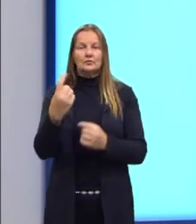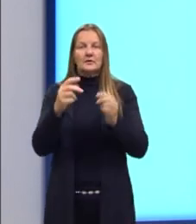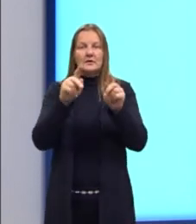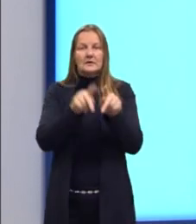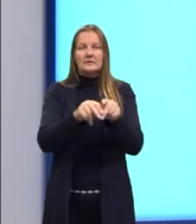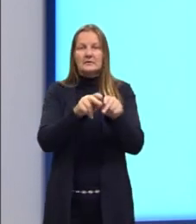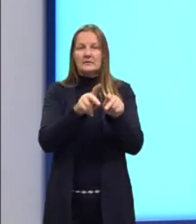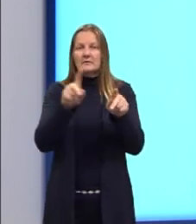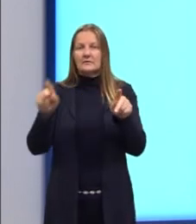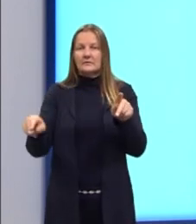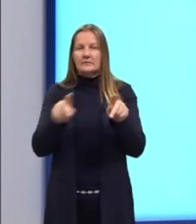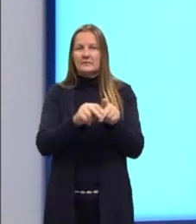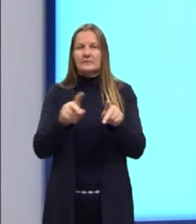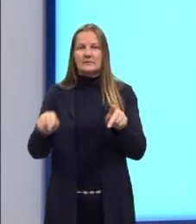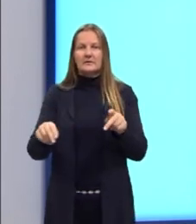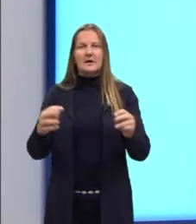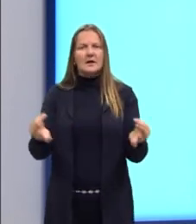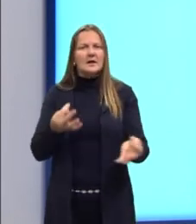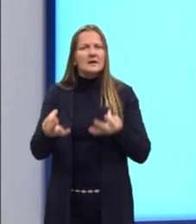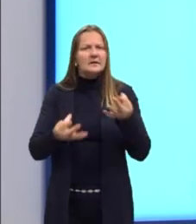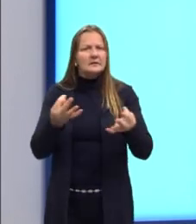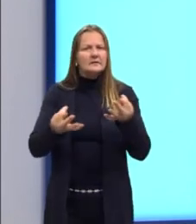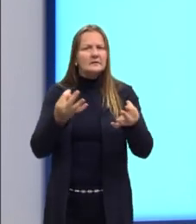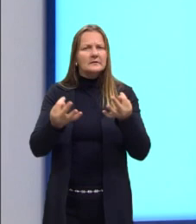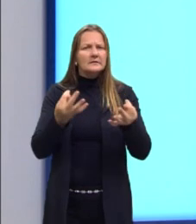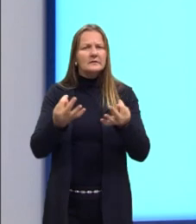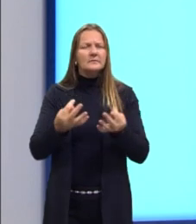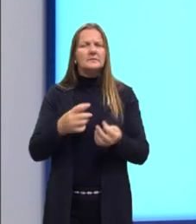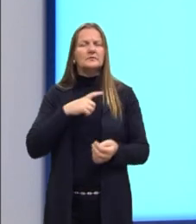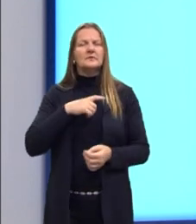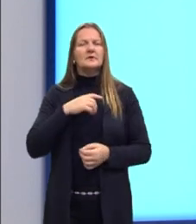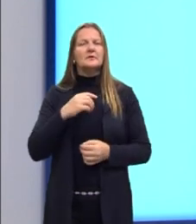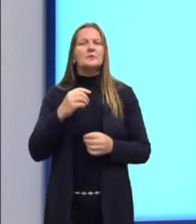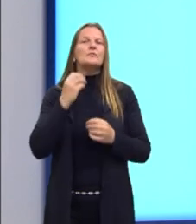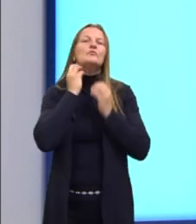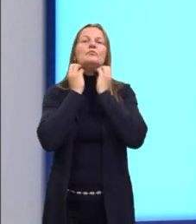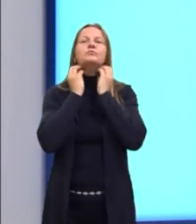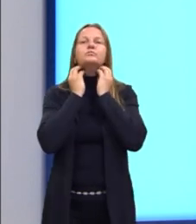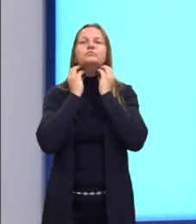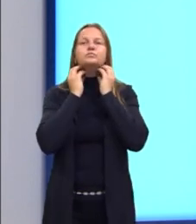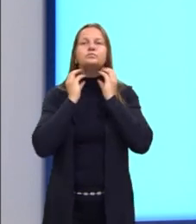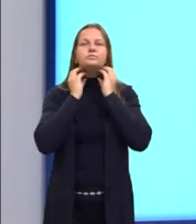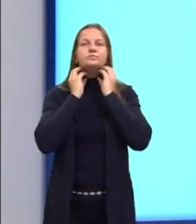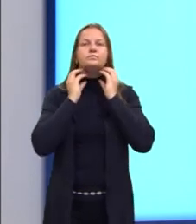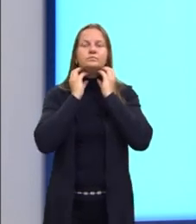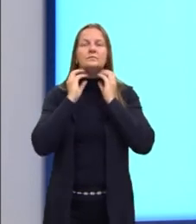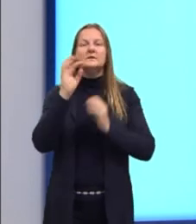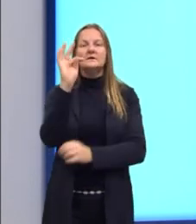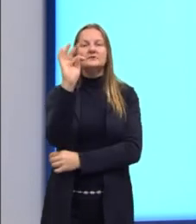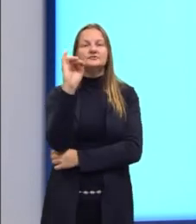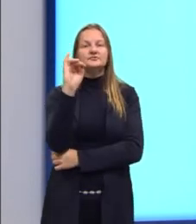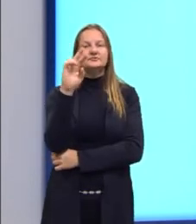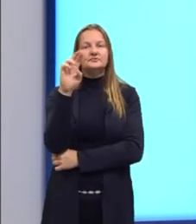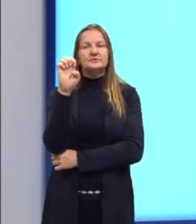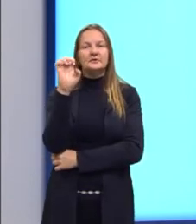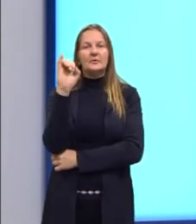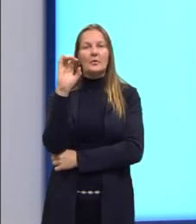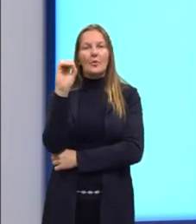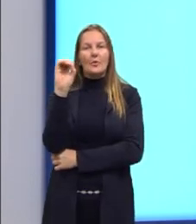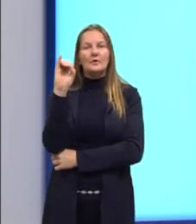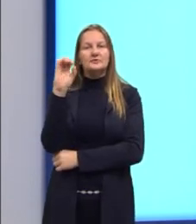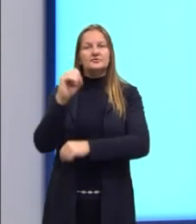utilizado para tratamentos tratamentos quem tem problema na tireoide e precisa fazer a radiação com iodo